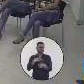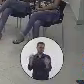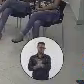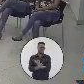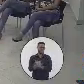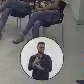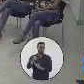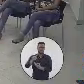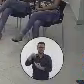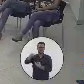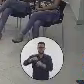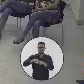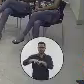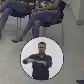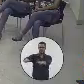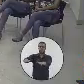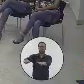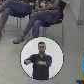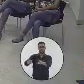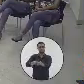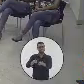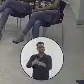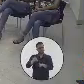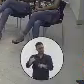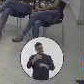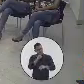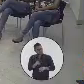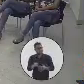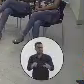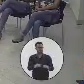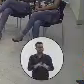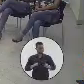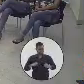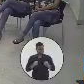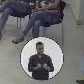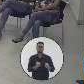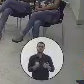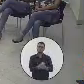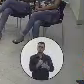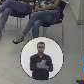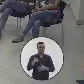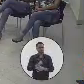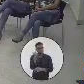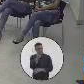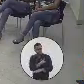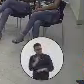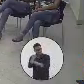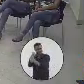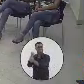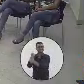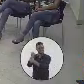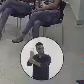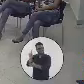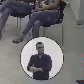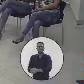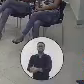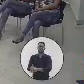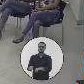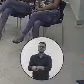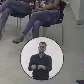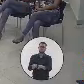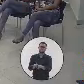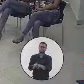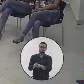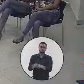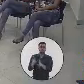certamente teremos muitos desdobramentos, mas teremos muita energia e muita luta para fazer a garantia desses